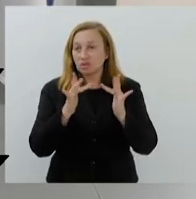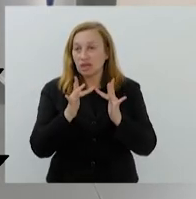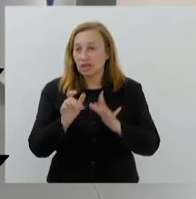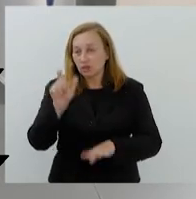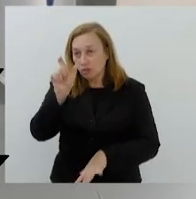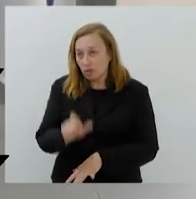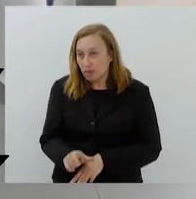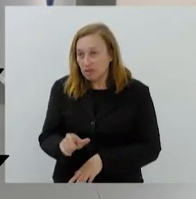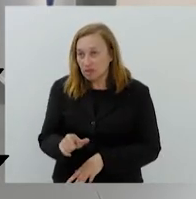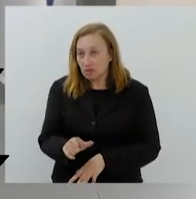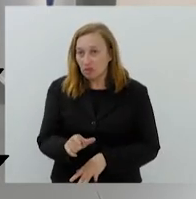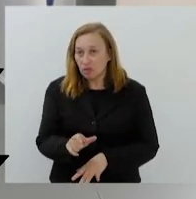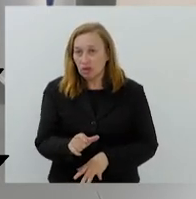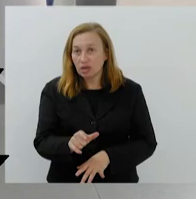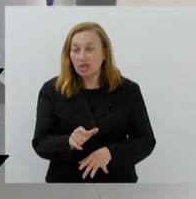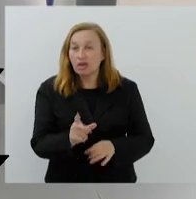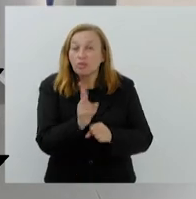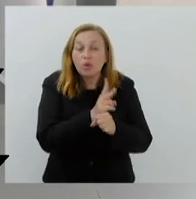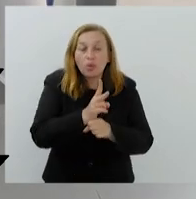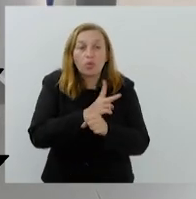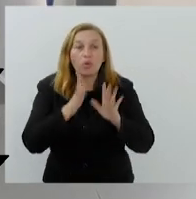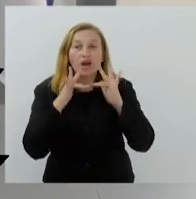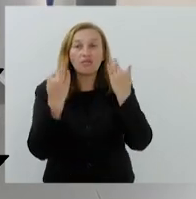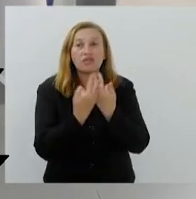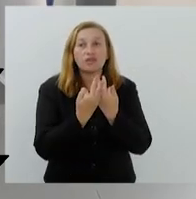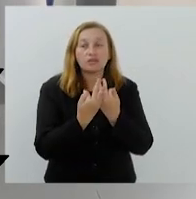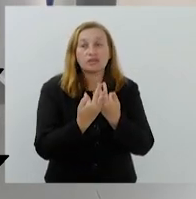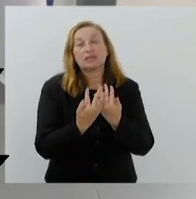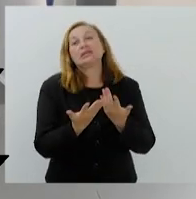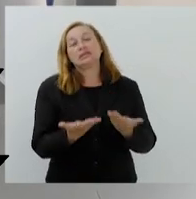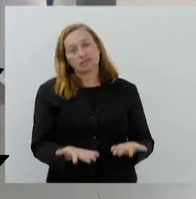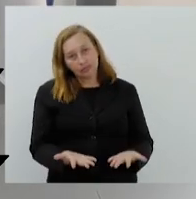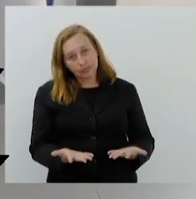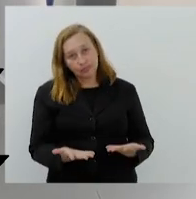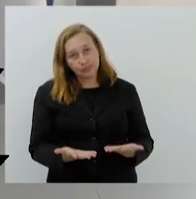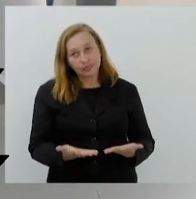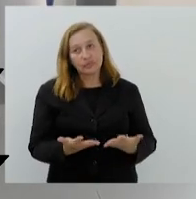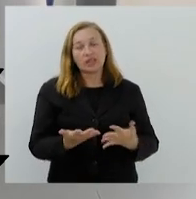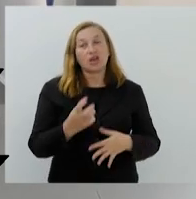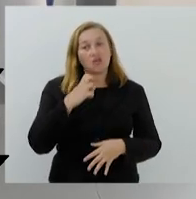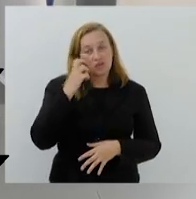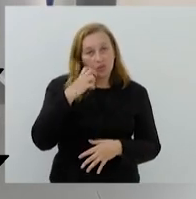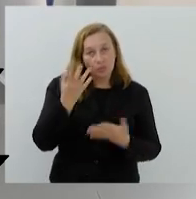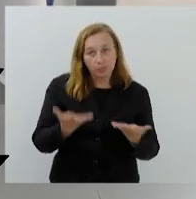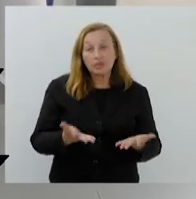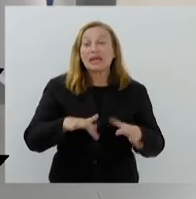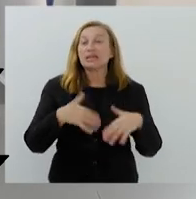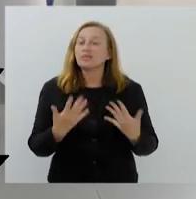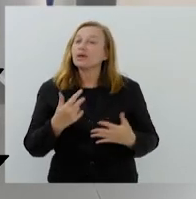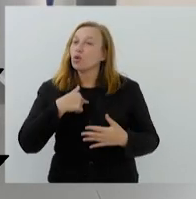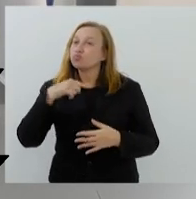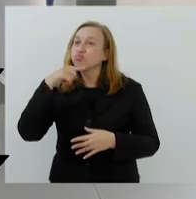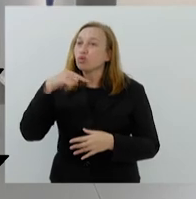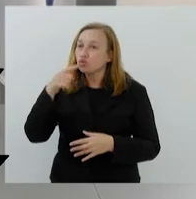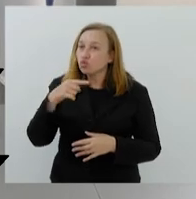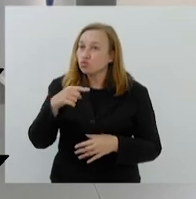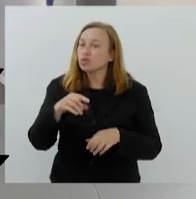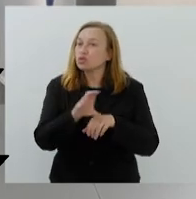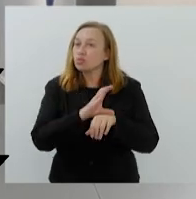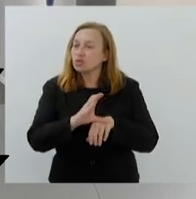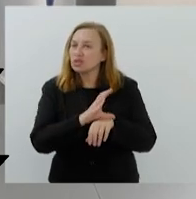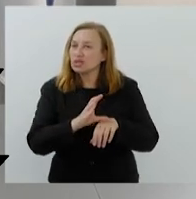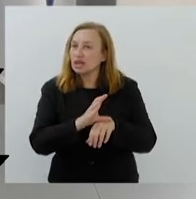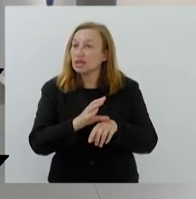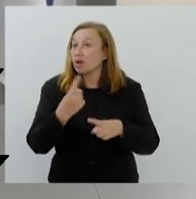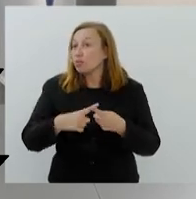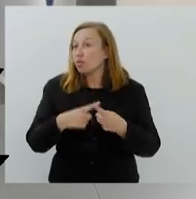fazem um cerco com toda a família. E aí isso causa, em tese, constrangimento. Mas eu tenho dúvidas sobre a constitucionalidade, porque é